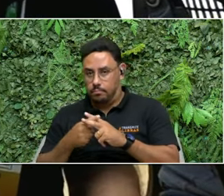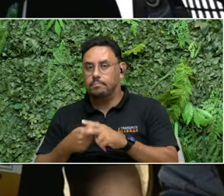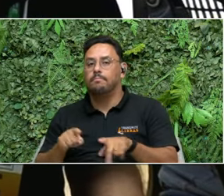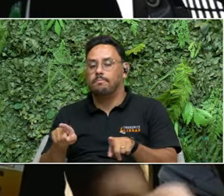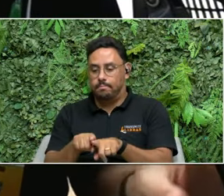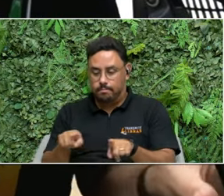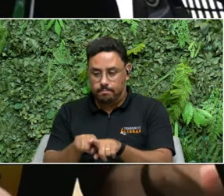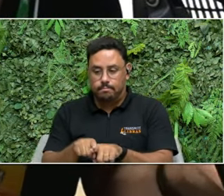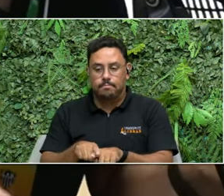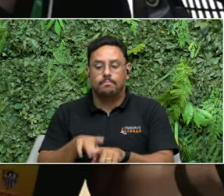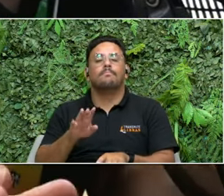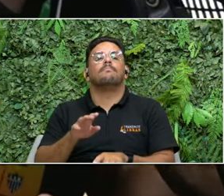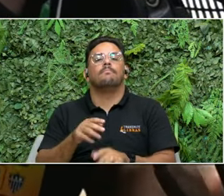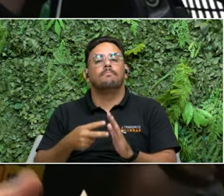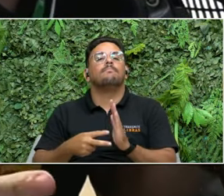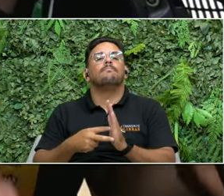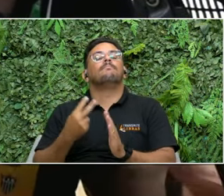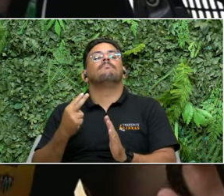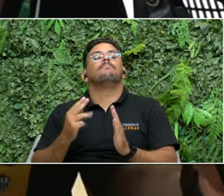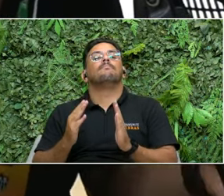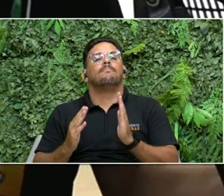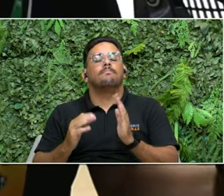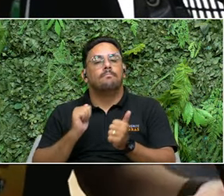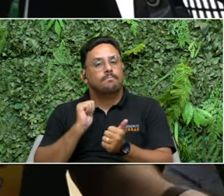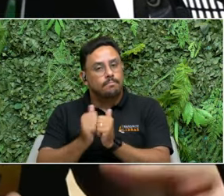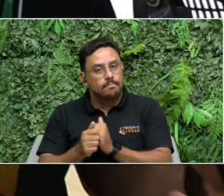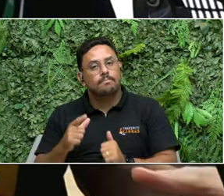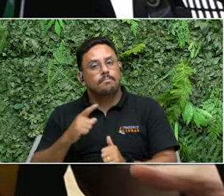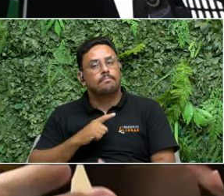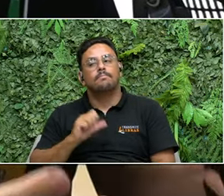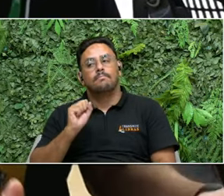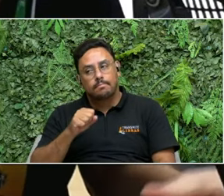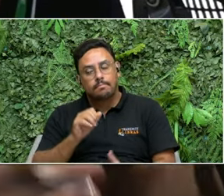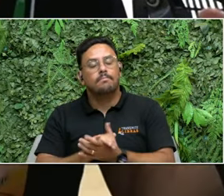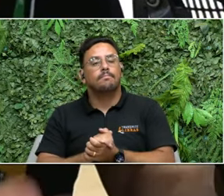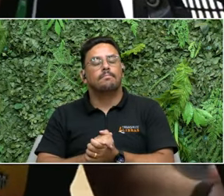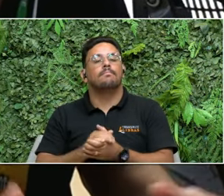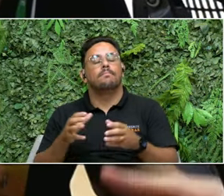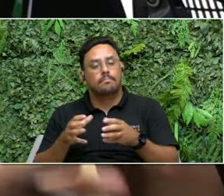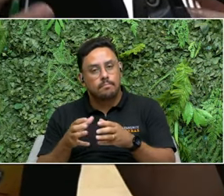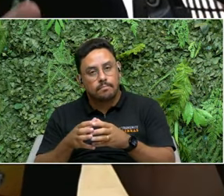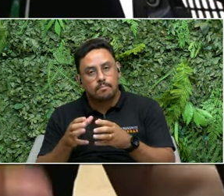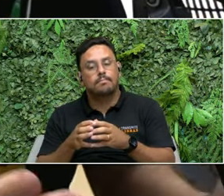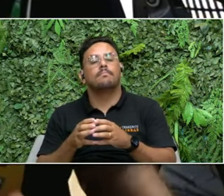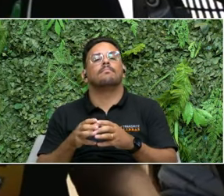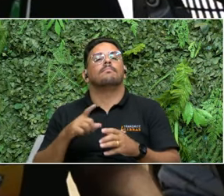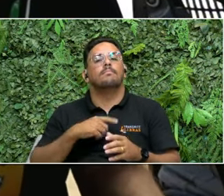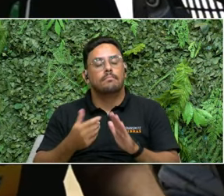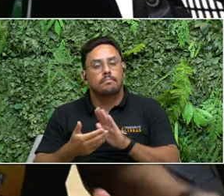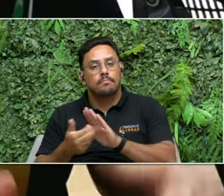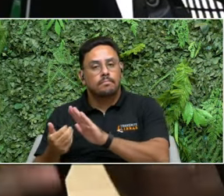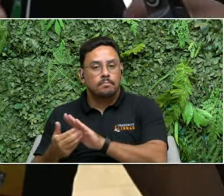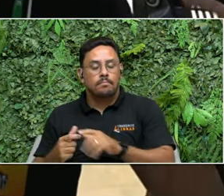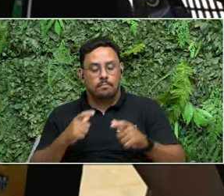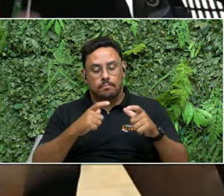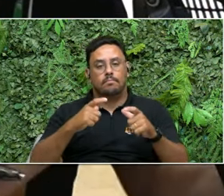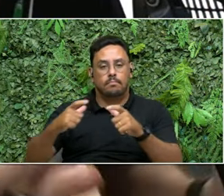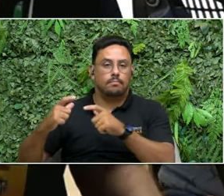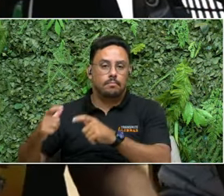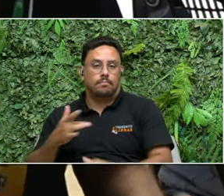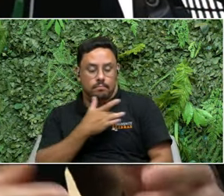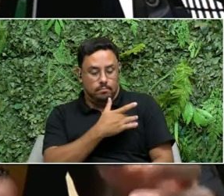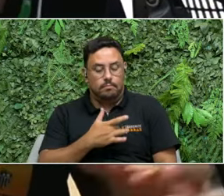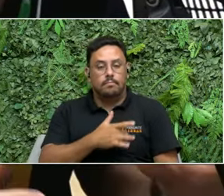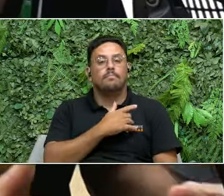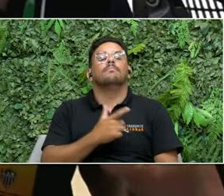eh mas pro segundo jogo nós vamos ter sim vamos ter um time que vai propor um time que vai tirar o espaço do Cruzeiro um time que vai para